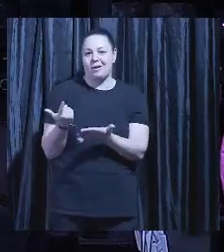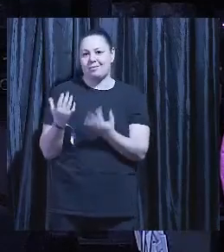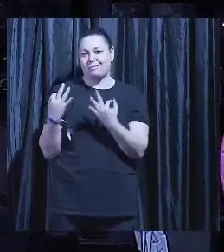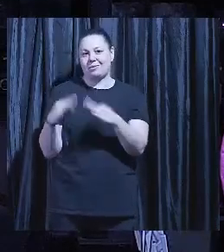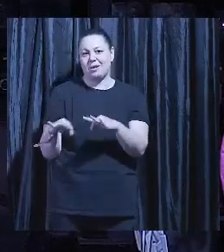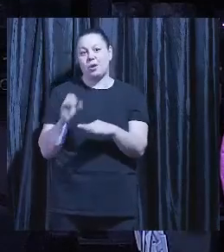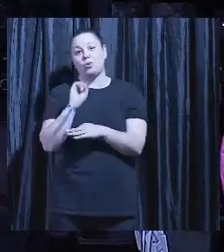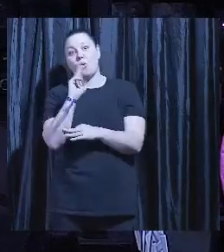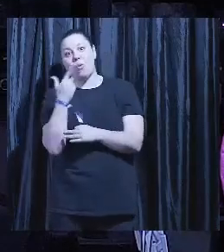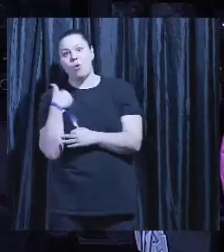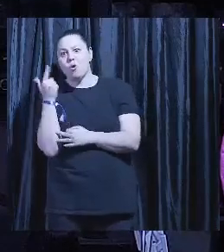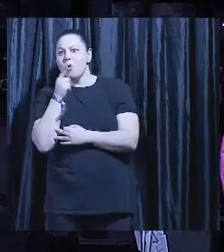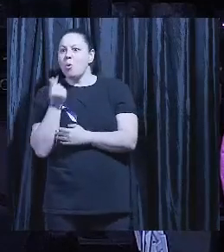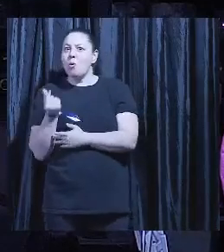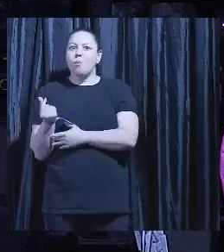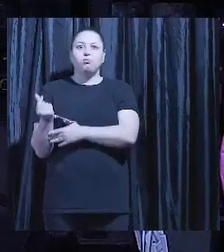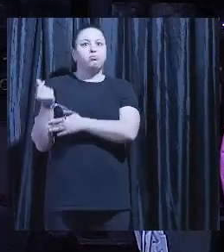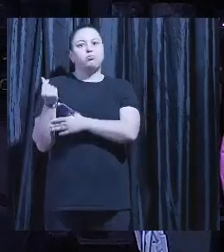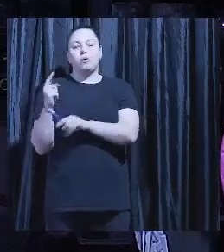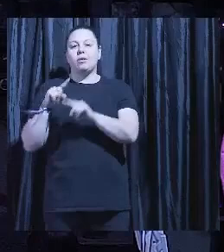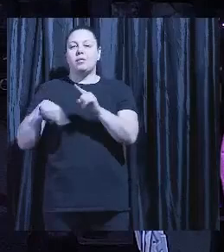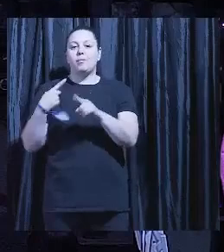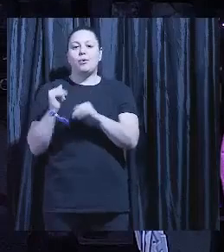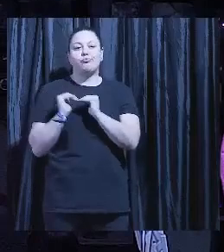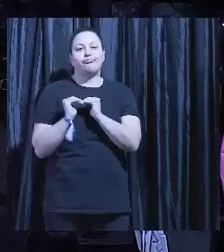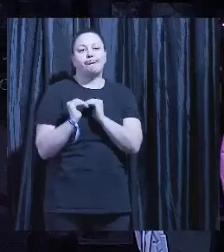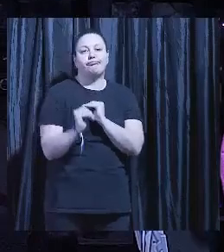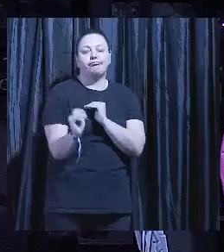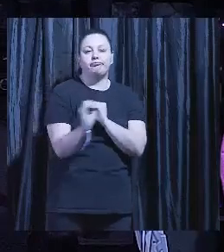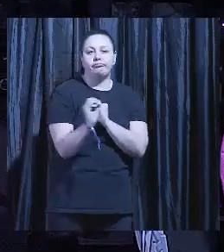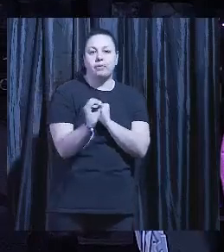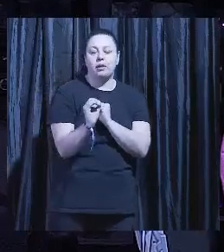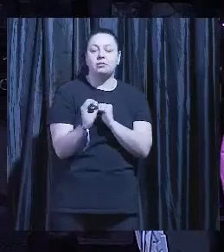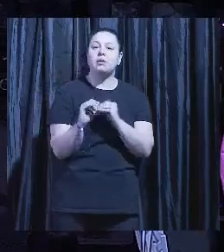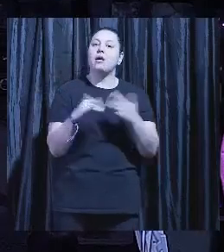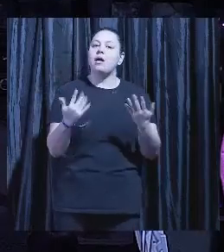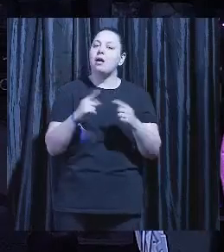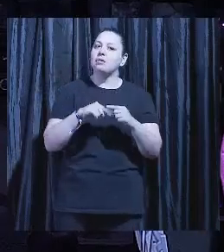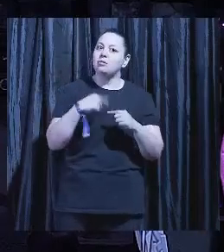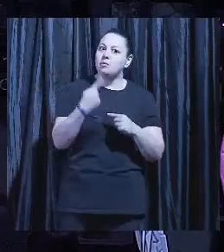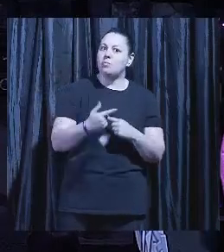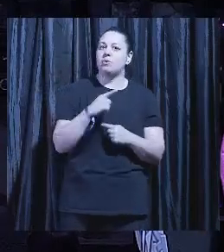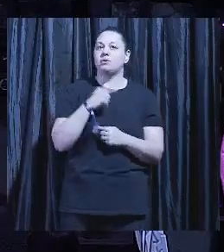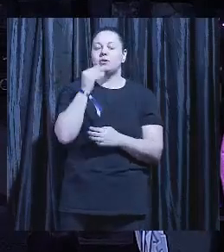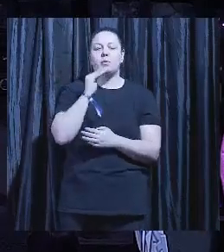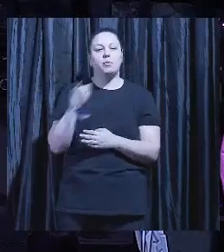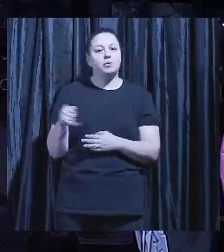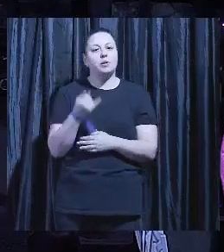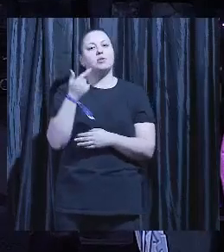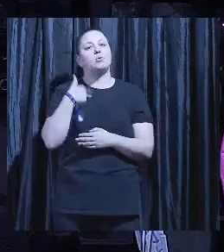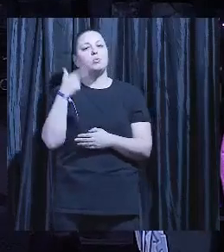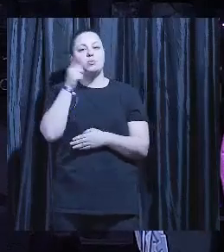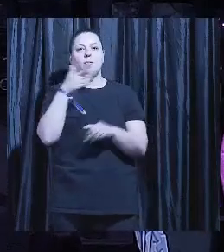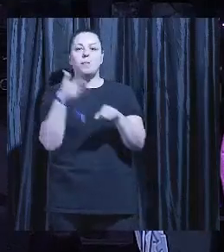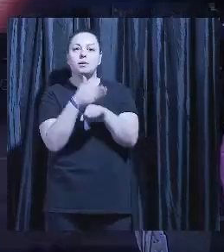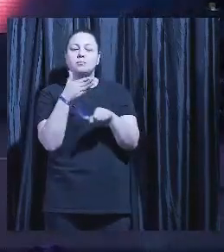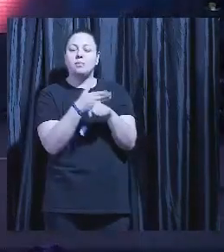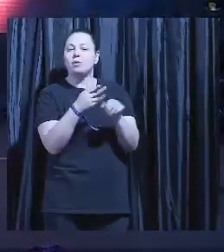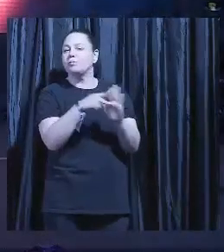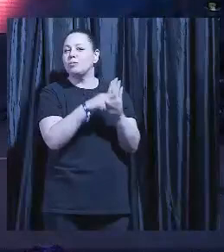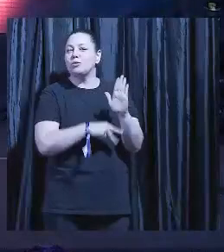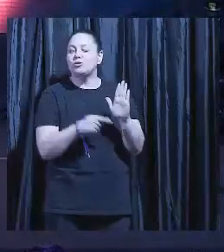Ou eu ganhava muito dinheiro por um tempo e depois ficava muito tempo sem ganhar. E chegou uma oportunidade para entrar num projeto